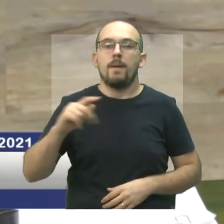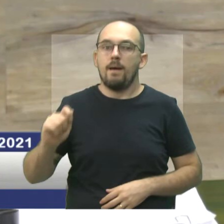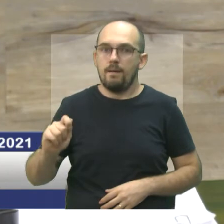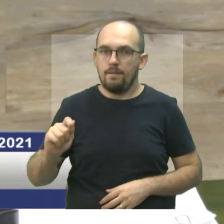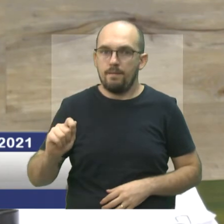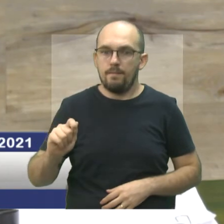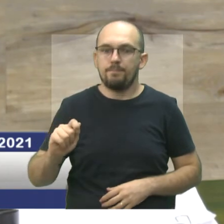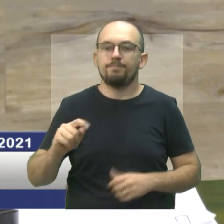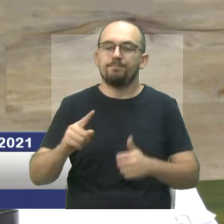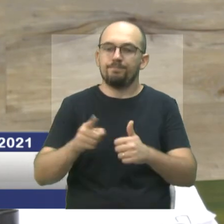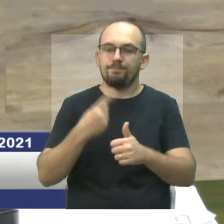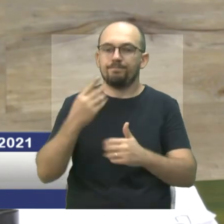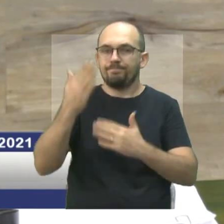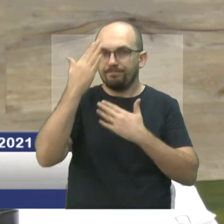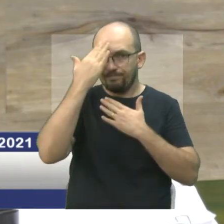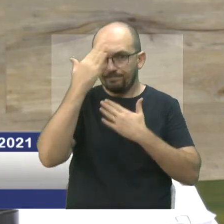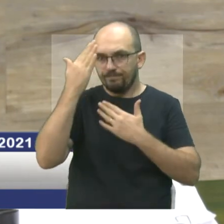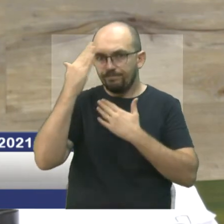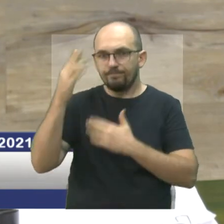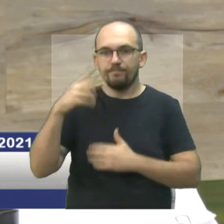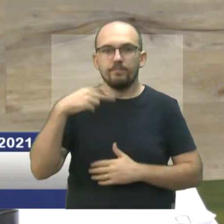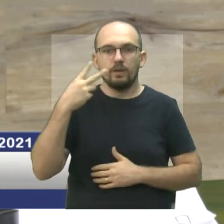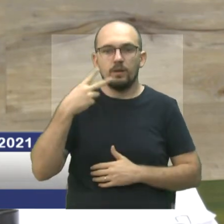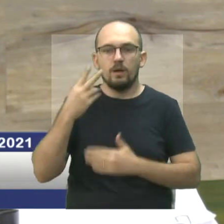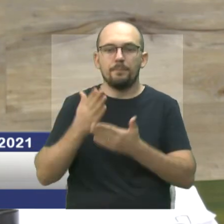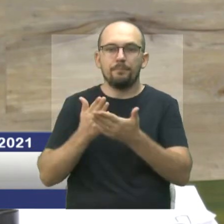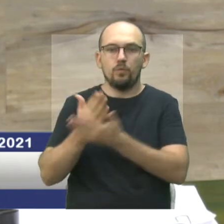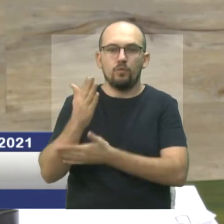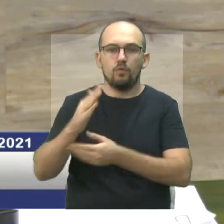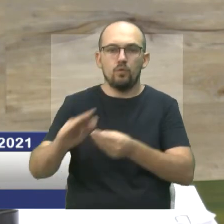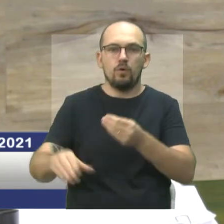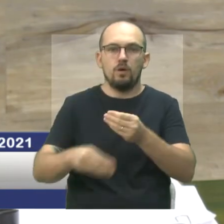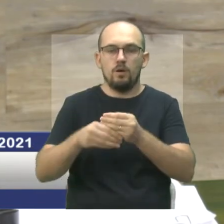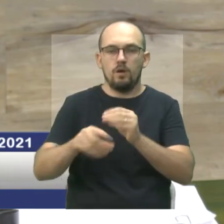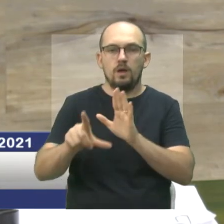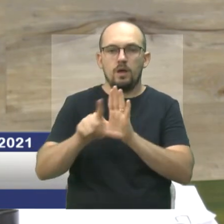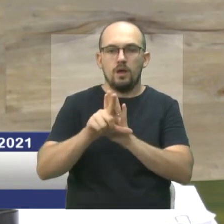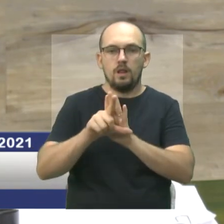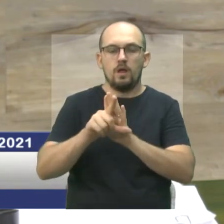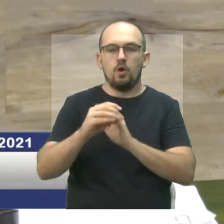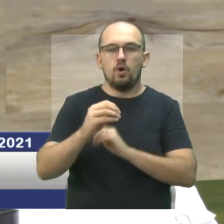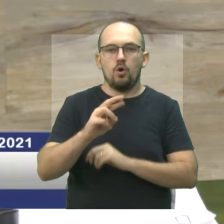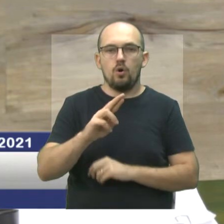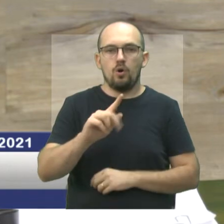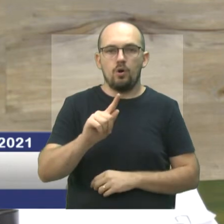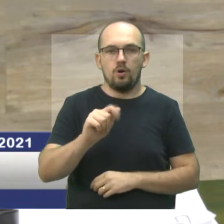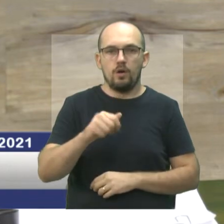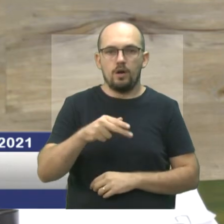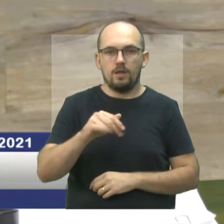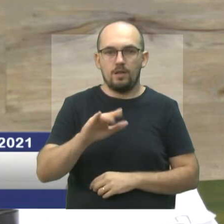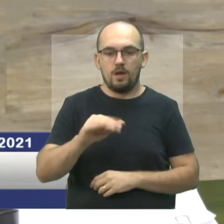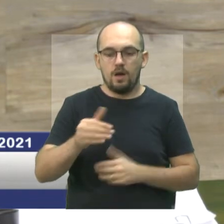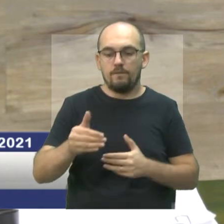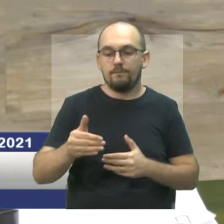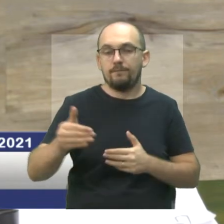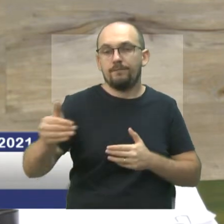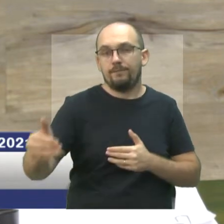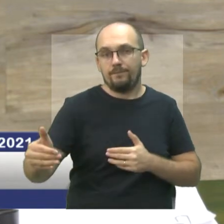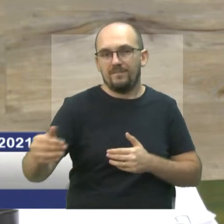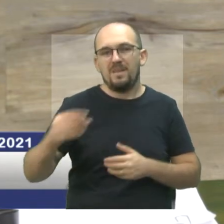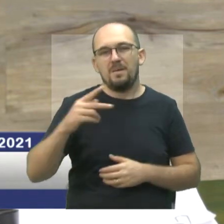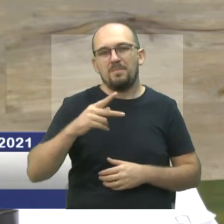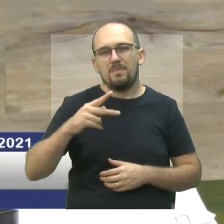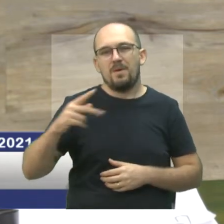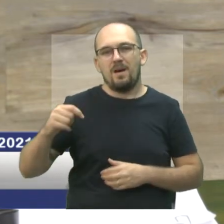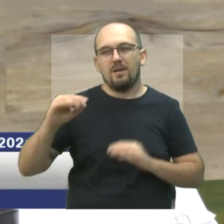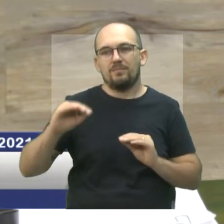a vocês, vereadores, que fizeram a aprovação da emenda da lei orgânica prorrogando o prazo para a entrega do PPA